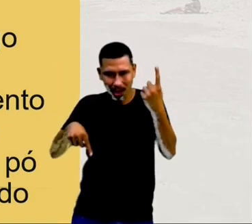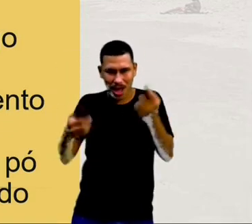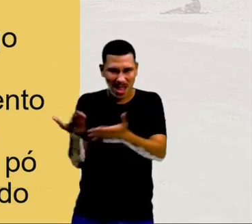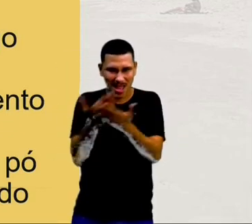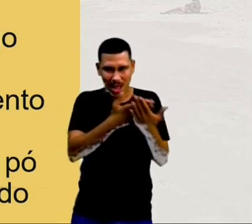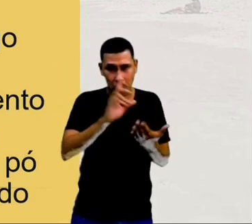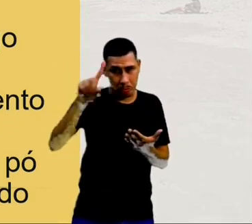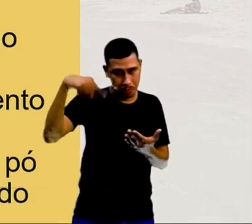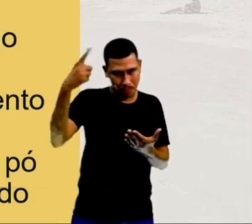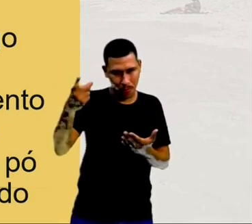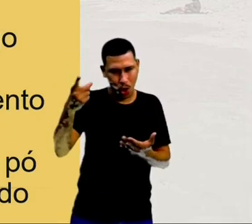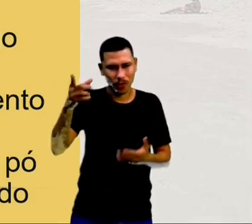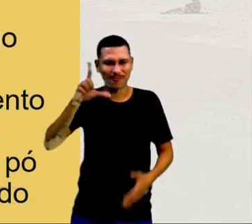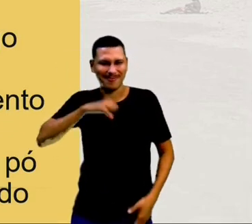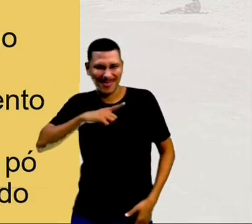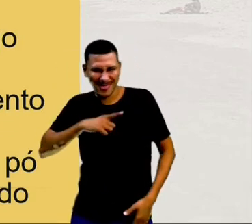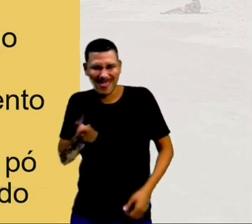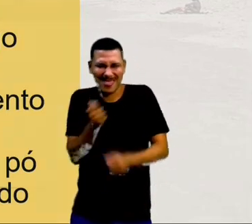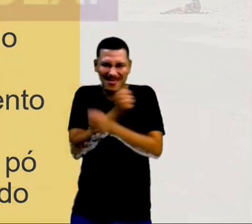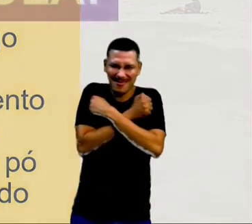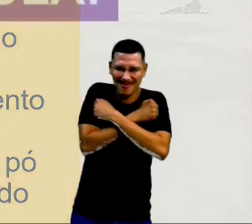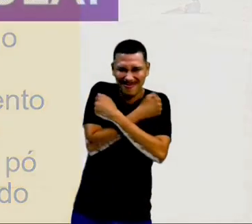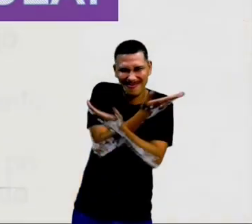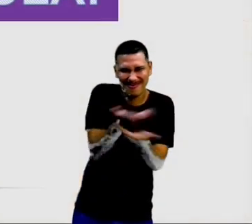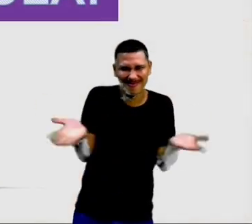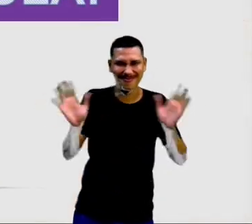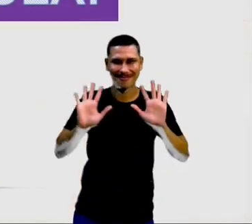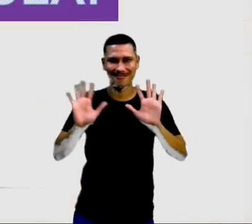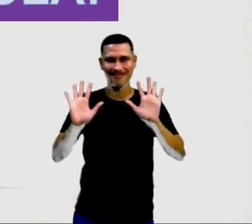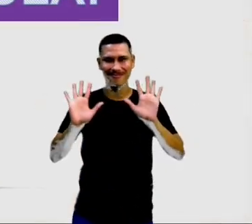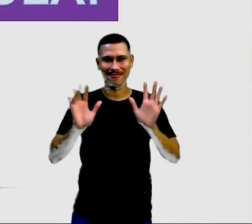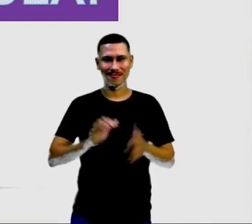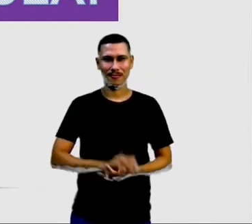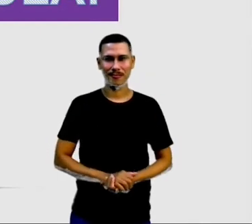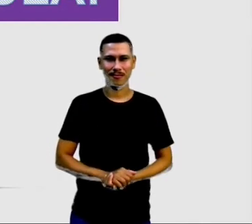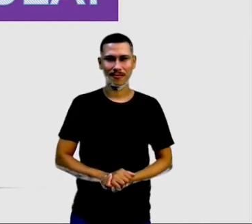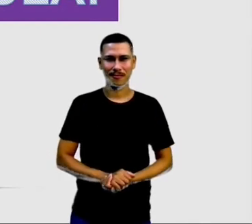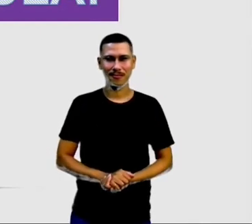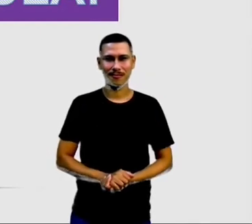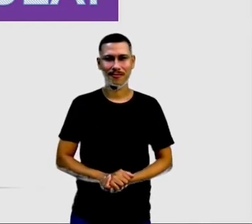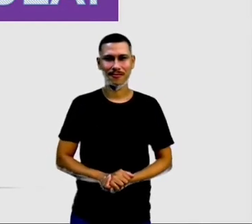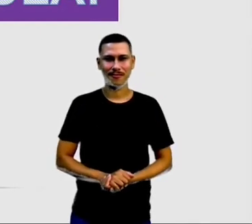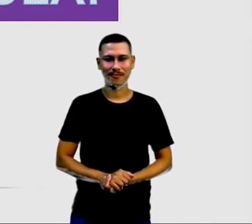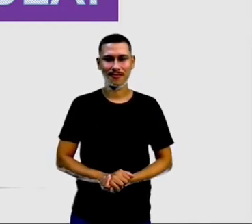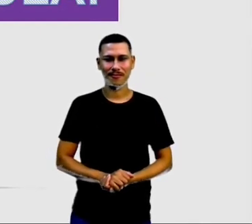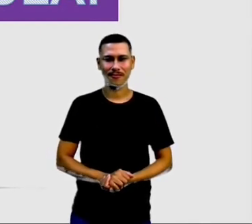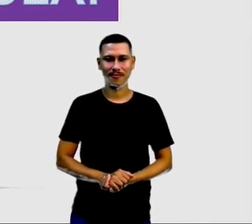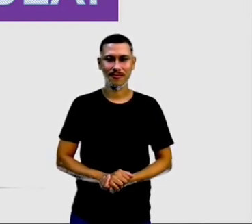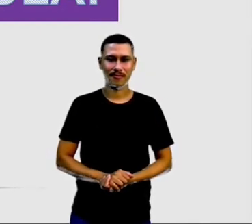tem mais. Não perca. Um abração para vocês e até a próxima aula. Tchau, tchau.